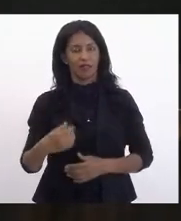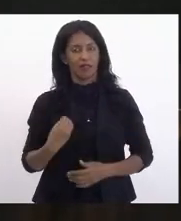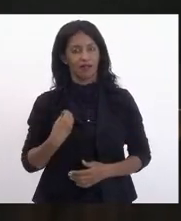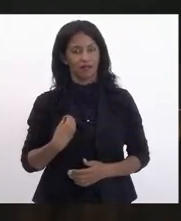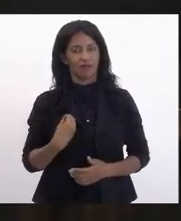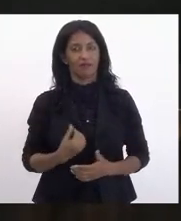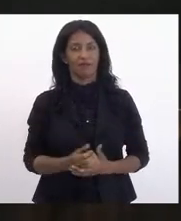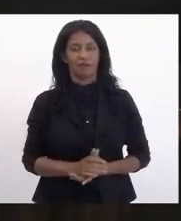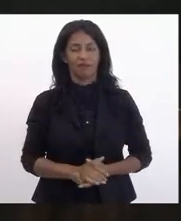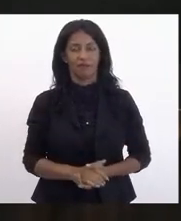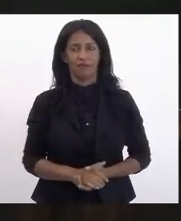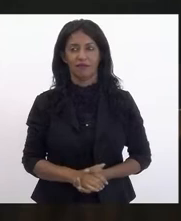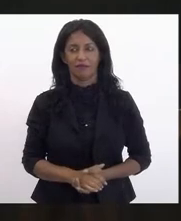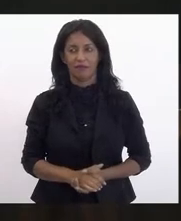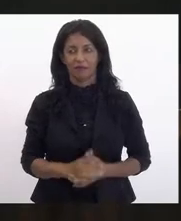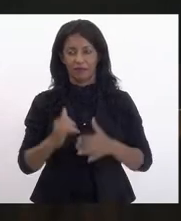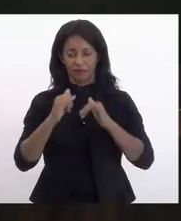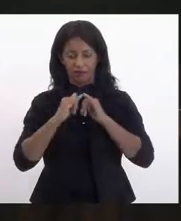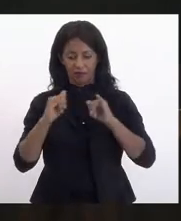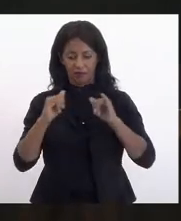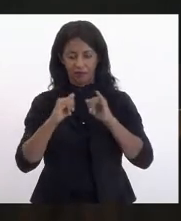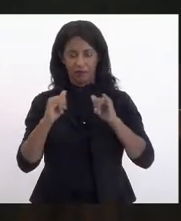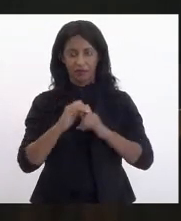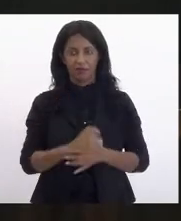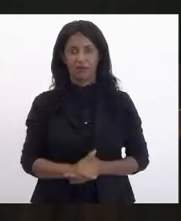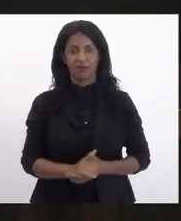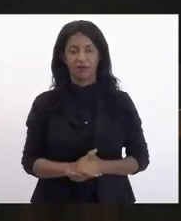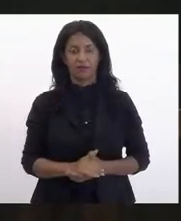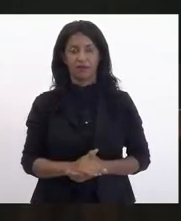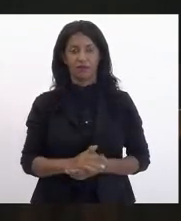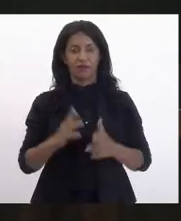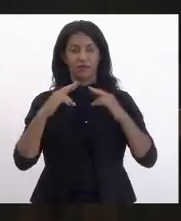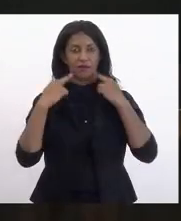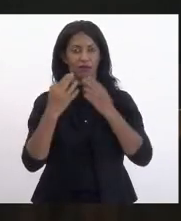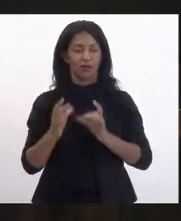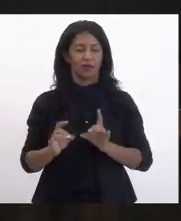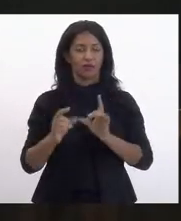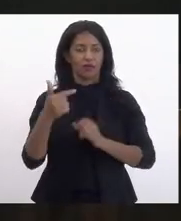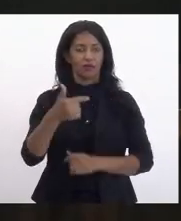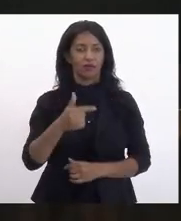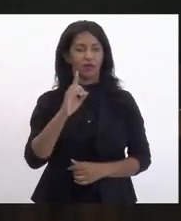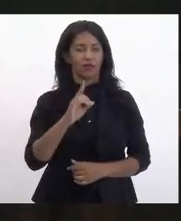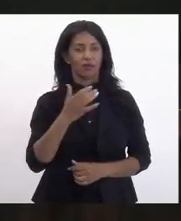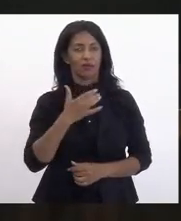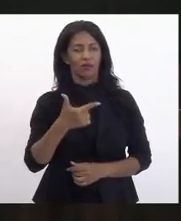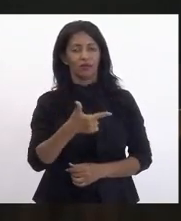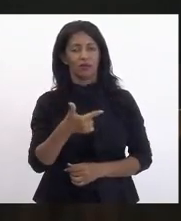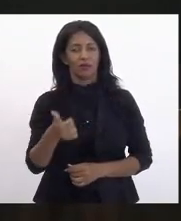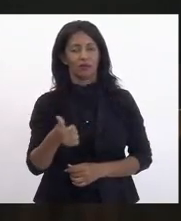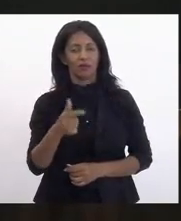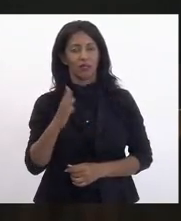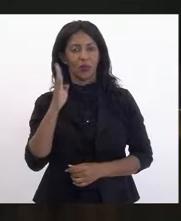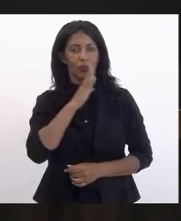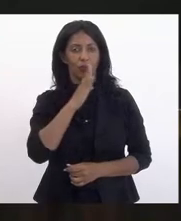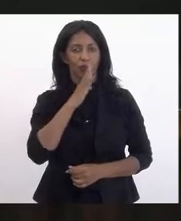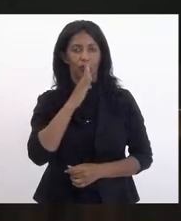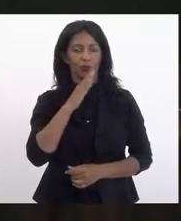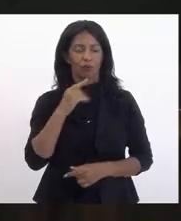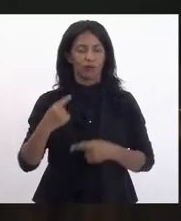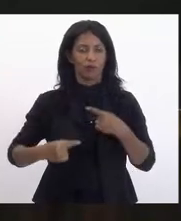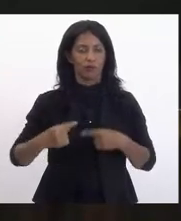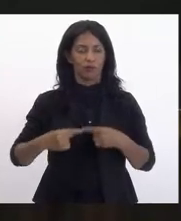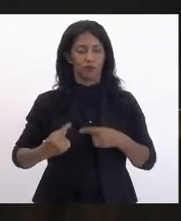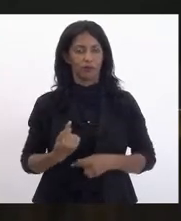presentes. Anuncio sessão ordinária do dia 2 de dezembro de 2021. Em regime de urgência e